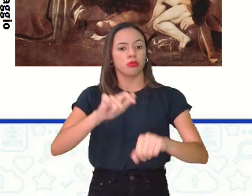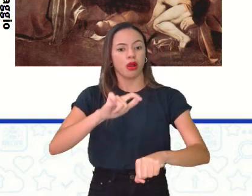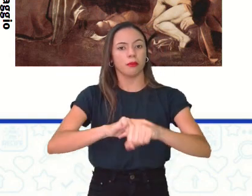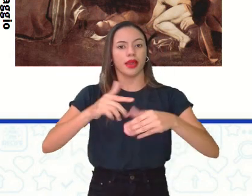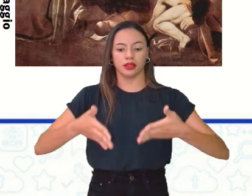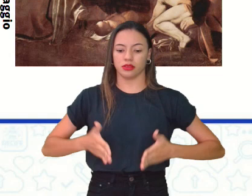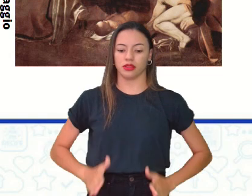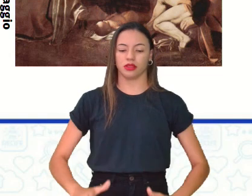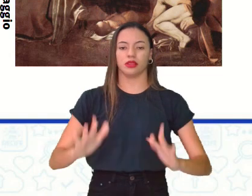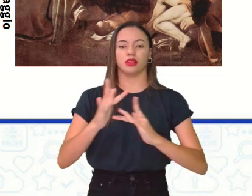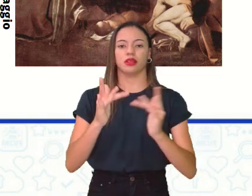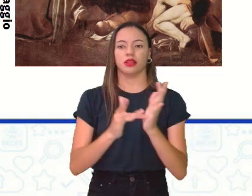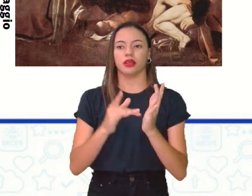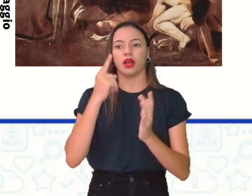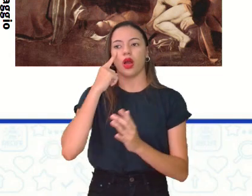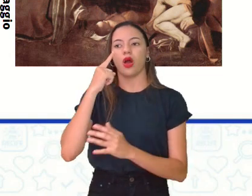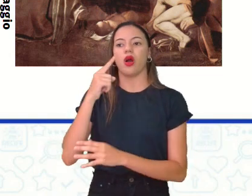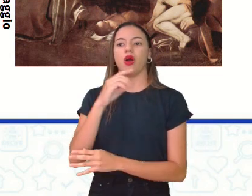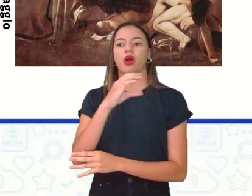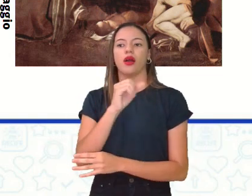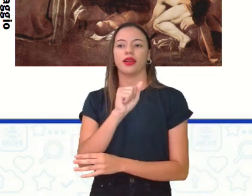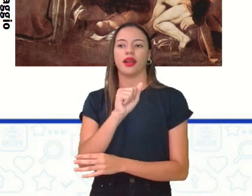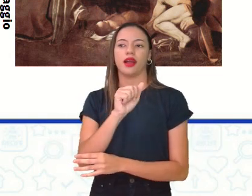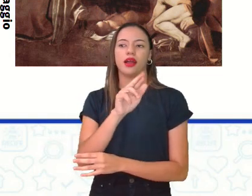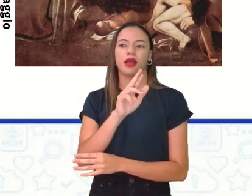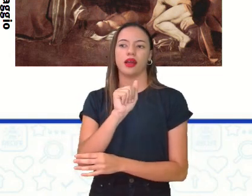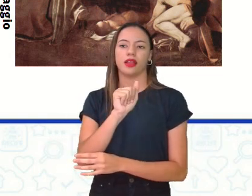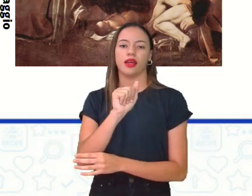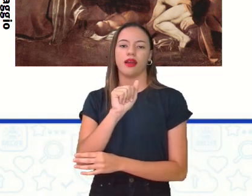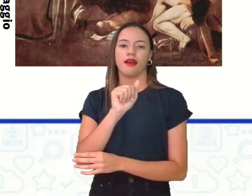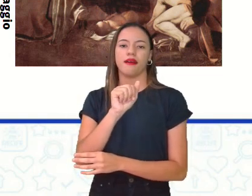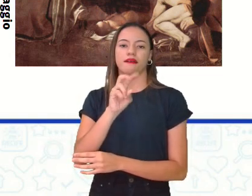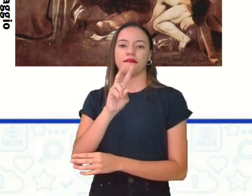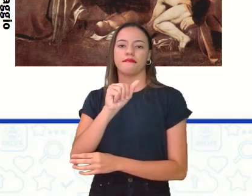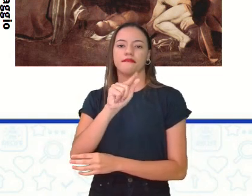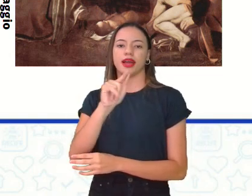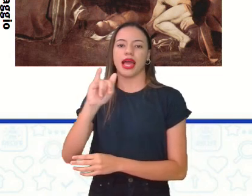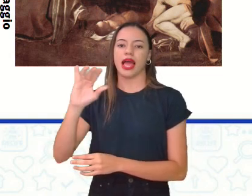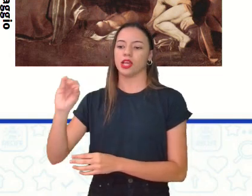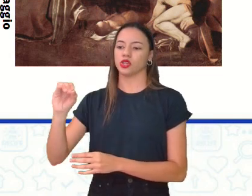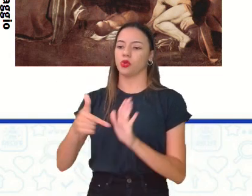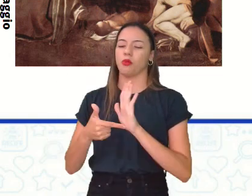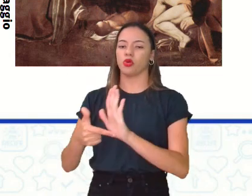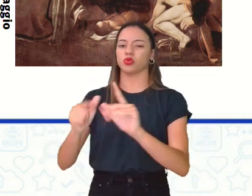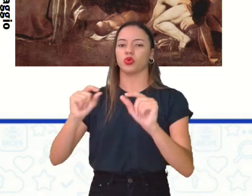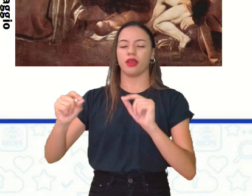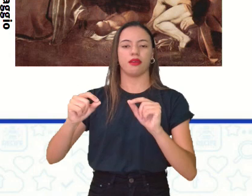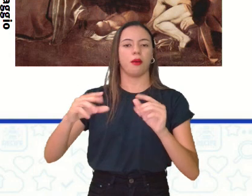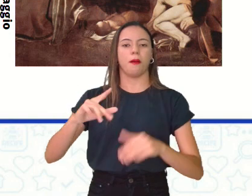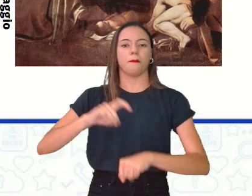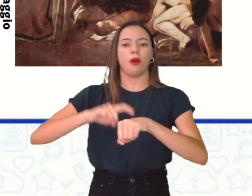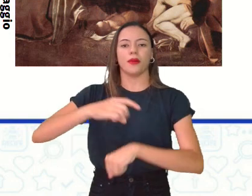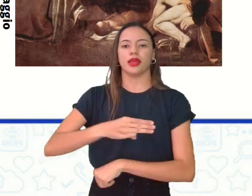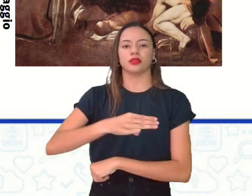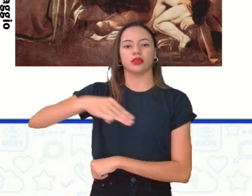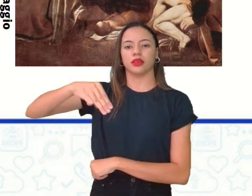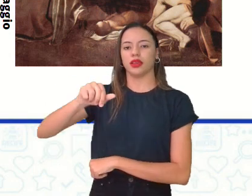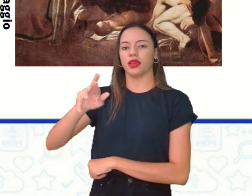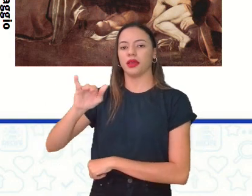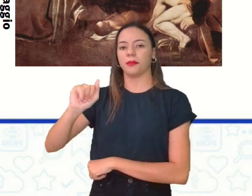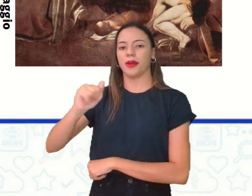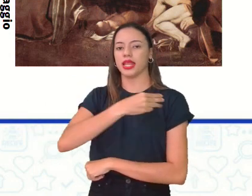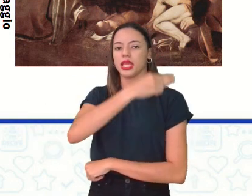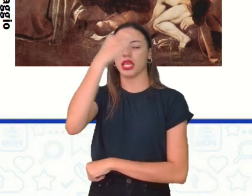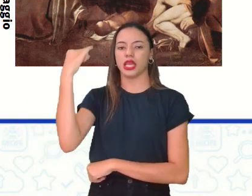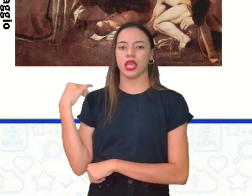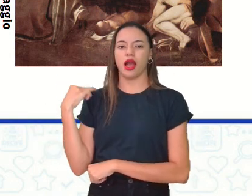de Caravaggio se chama A Natividade, ou o Nascimento, então está mostrando ali o momento em que Maria estava dando à luz, então tem toda uma